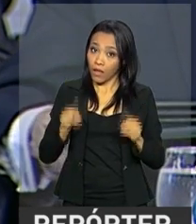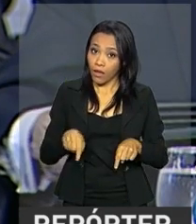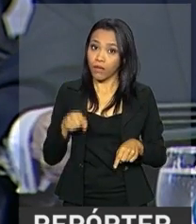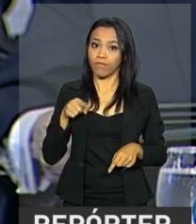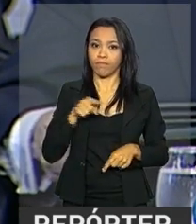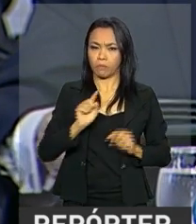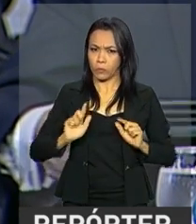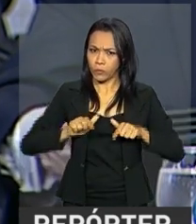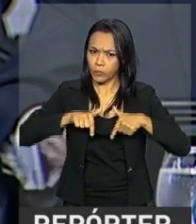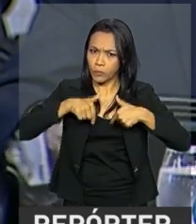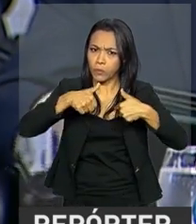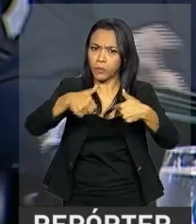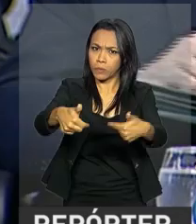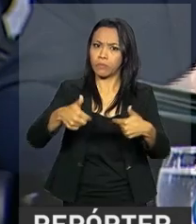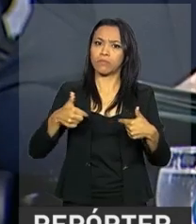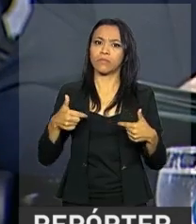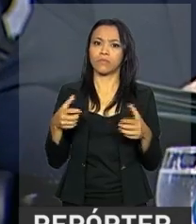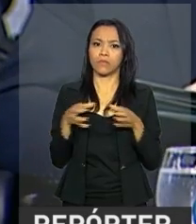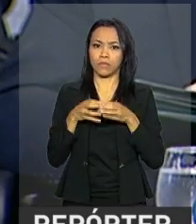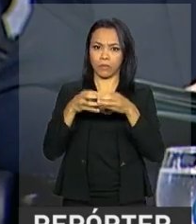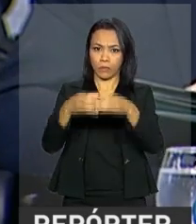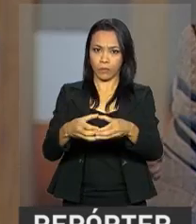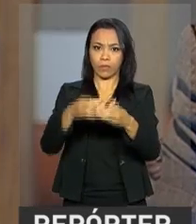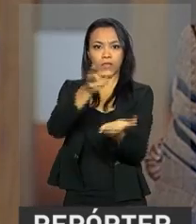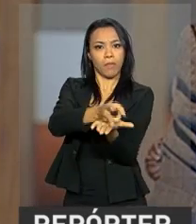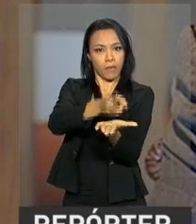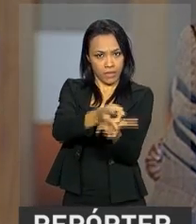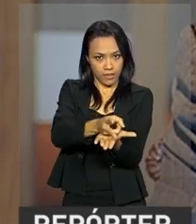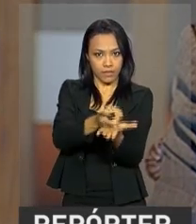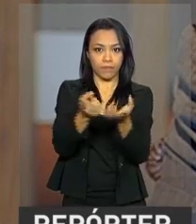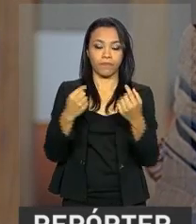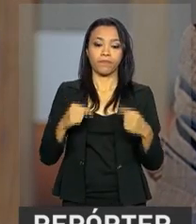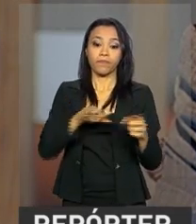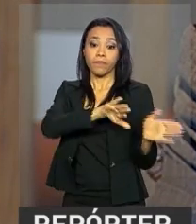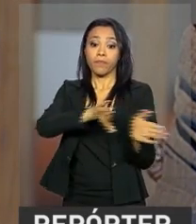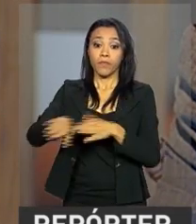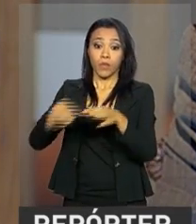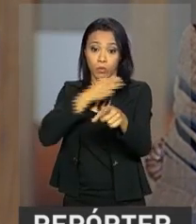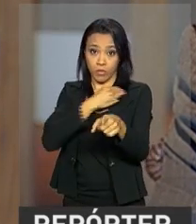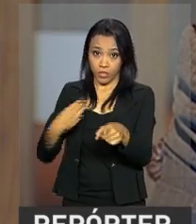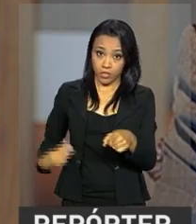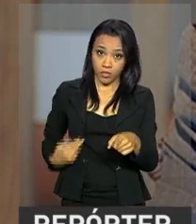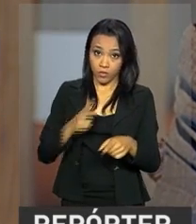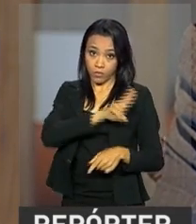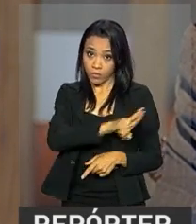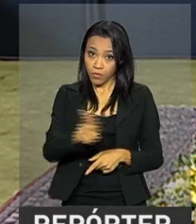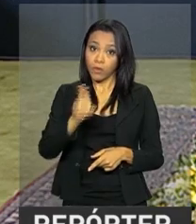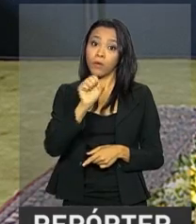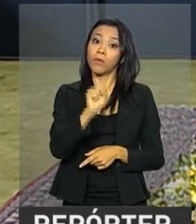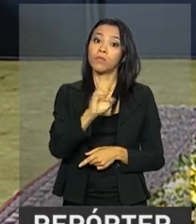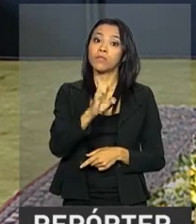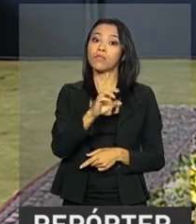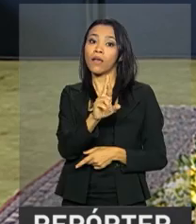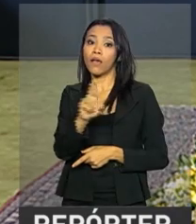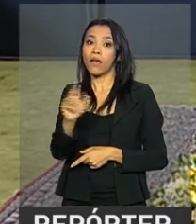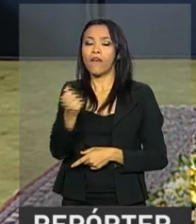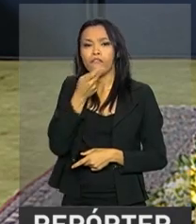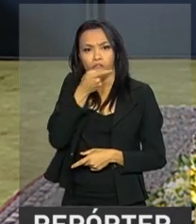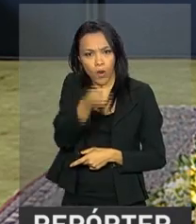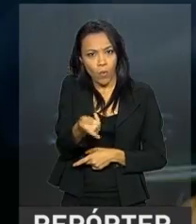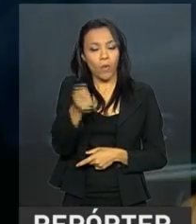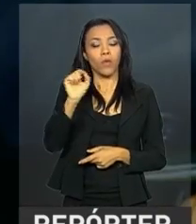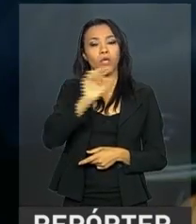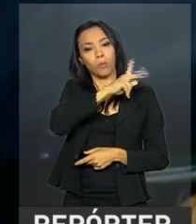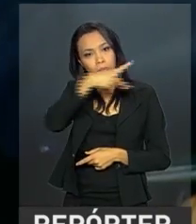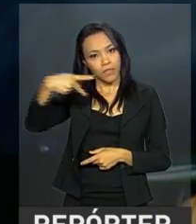na operação a permanente o ministro das relações exteriores josé serra disse que o presidente michel temer assinou